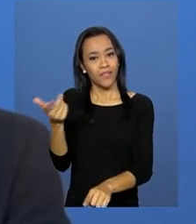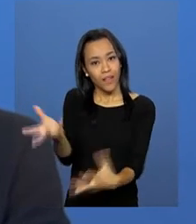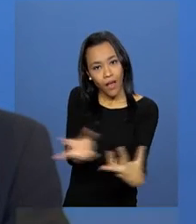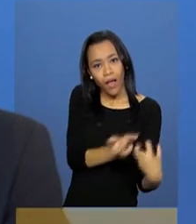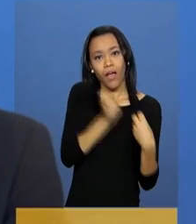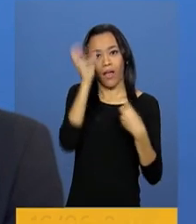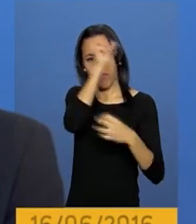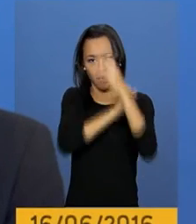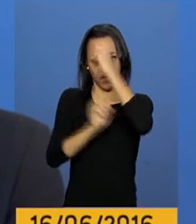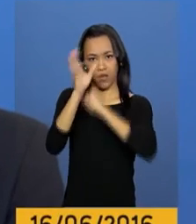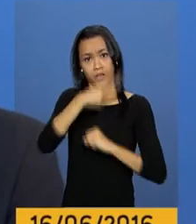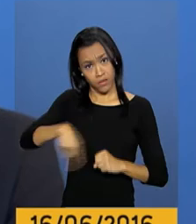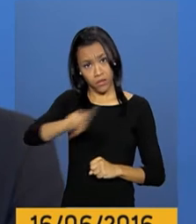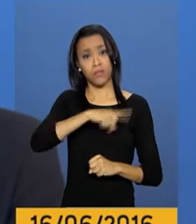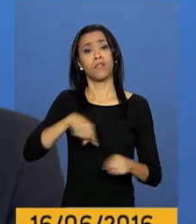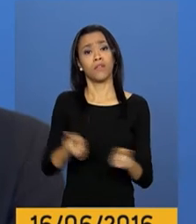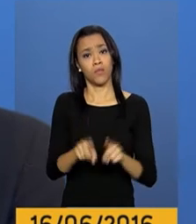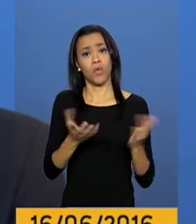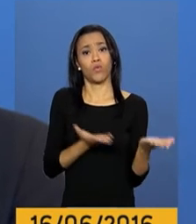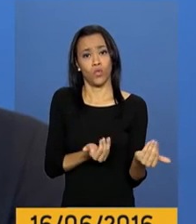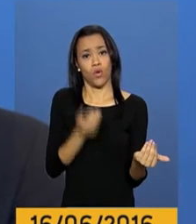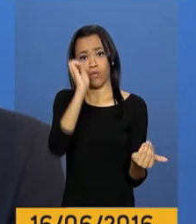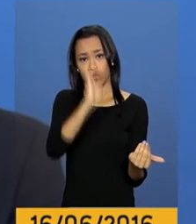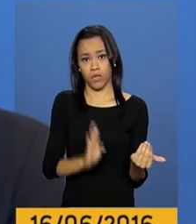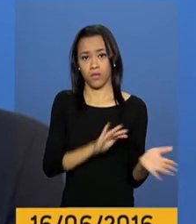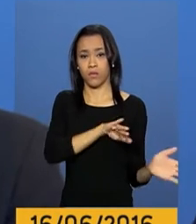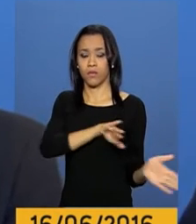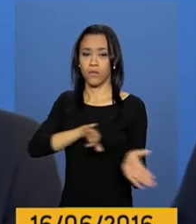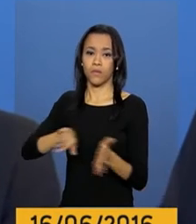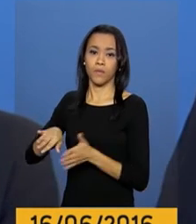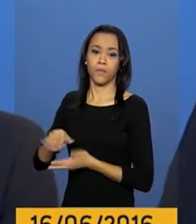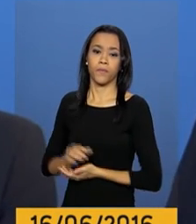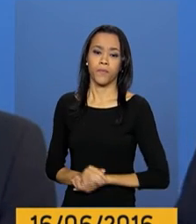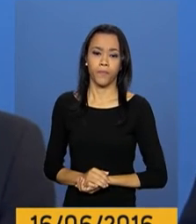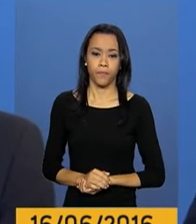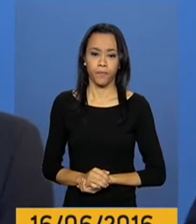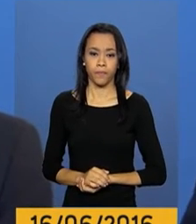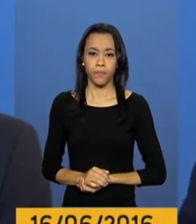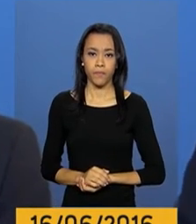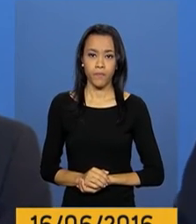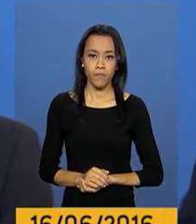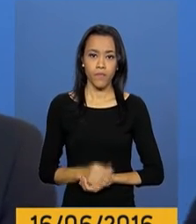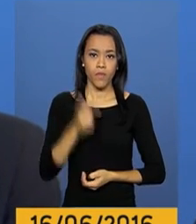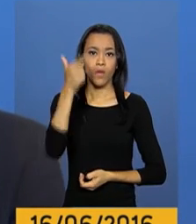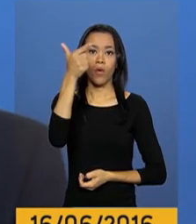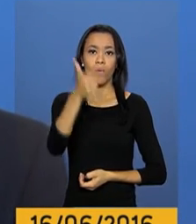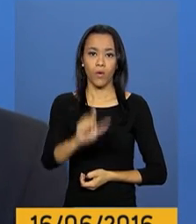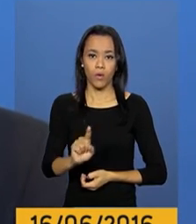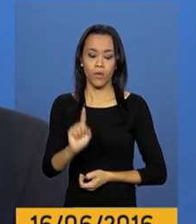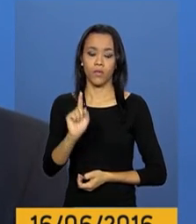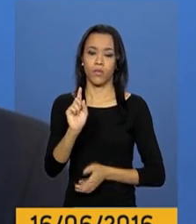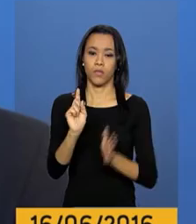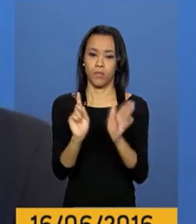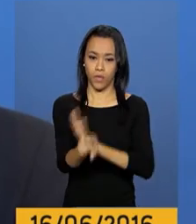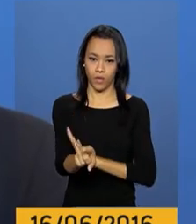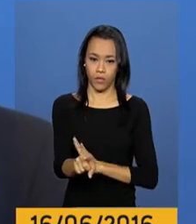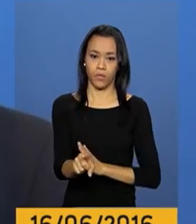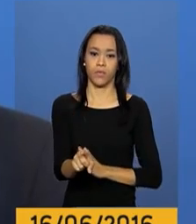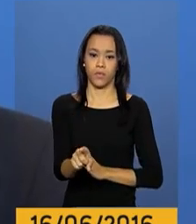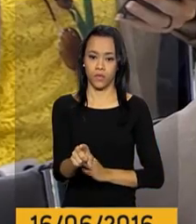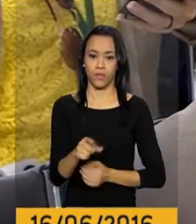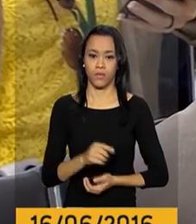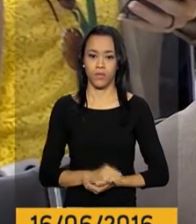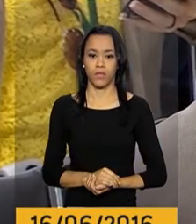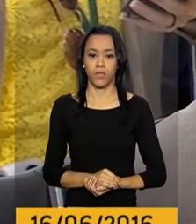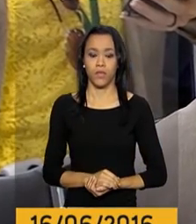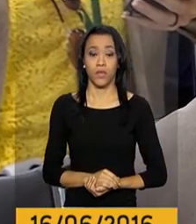aos jovens do Brasil. Por favor, Romualdo de Souza, Rádio Jornal. Ministro, boa tarde. Tudo bem com o